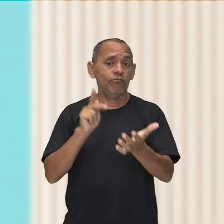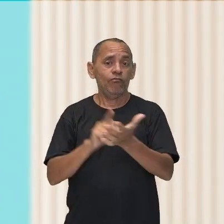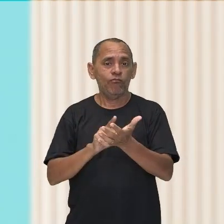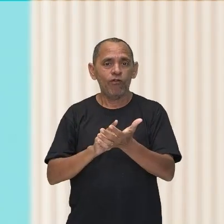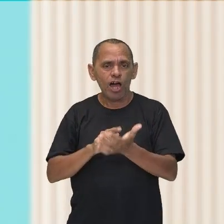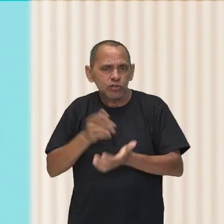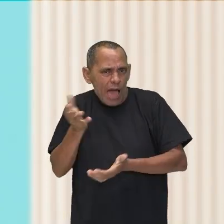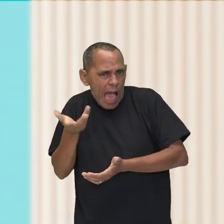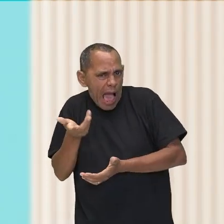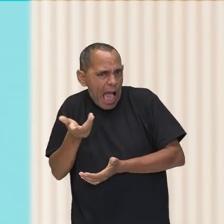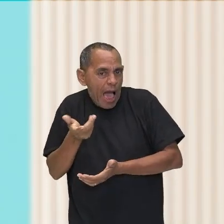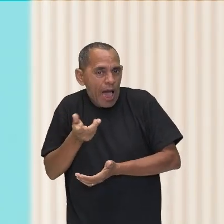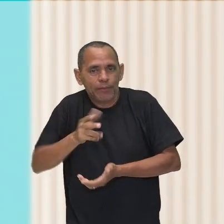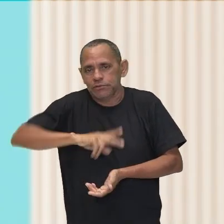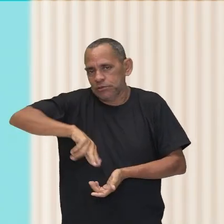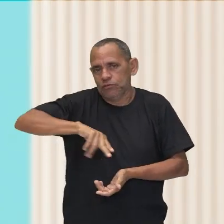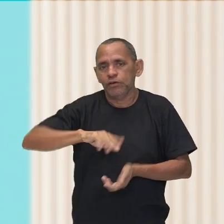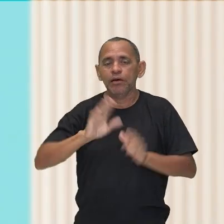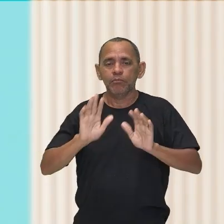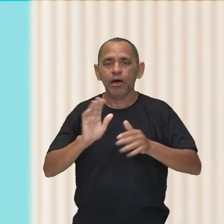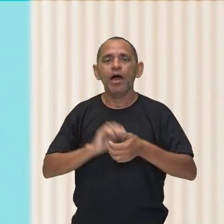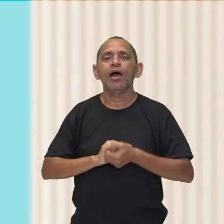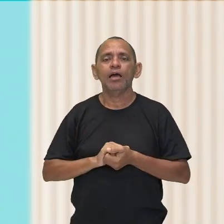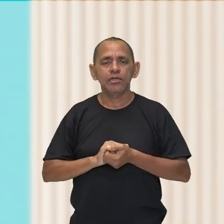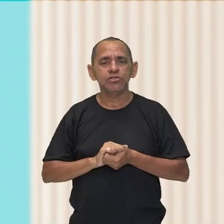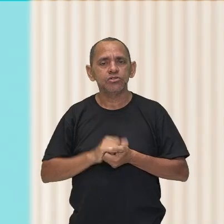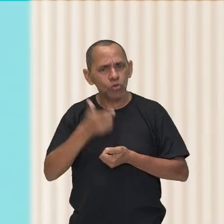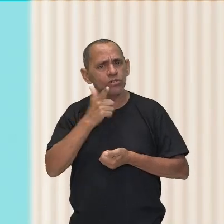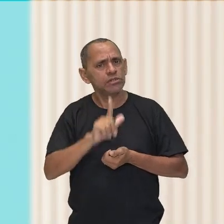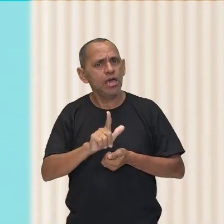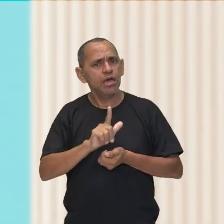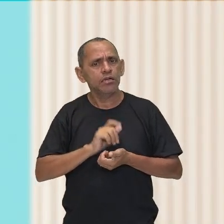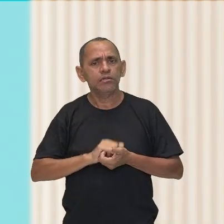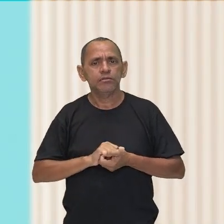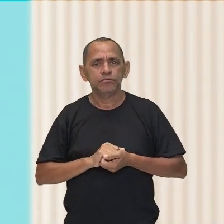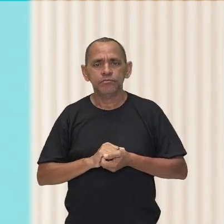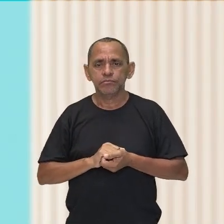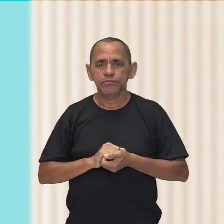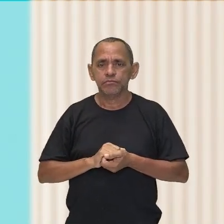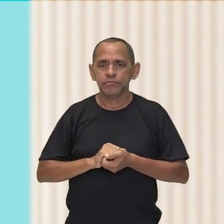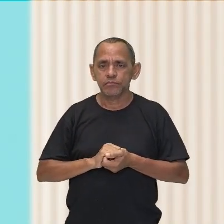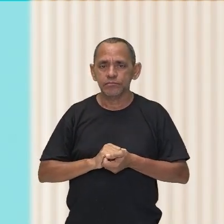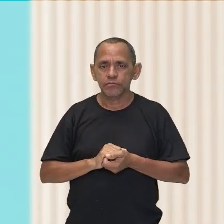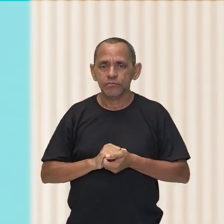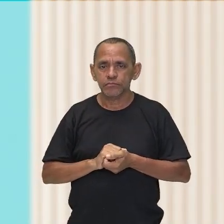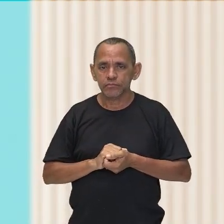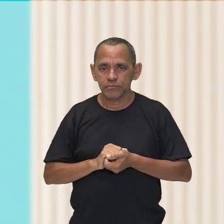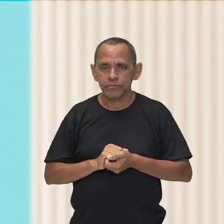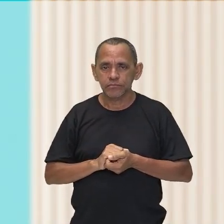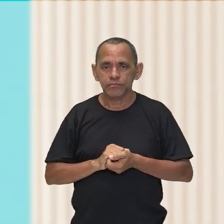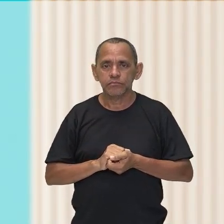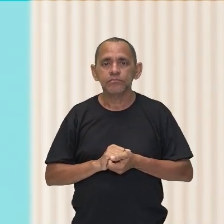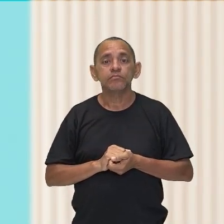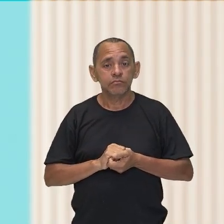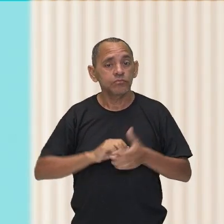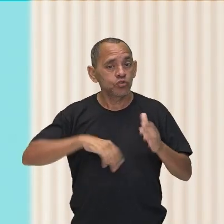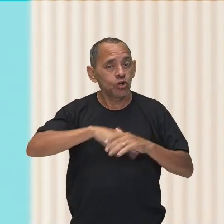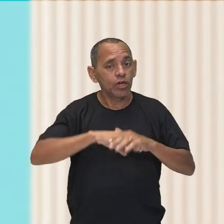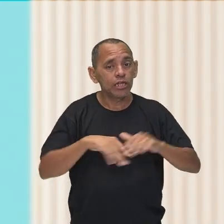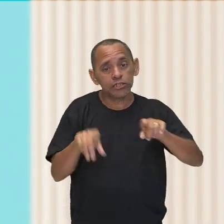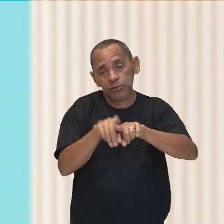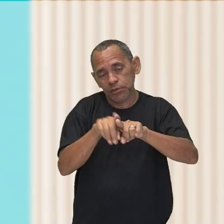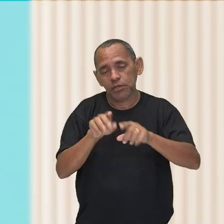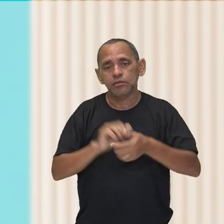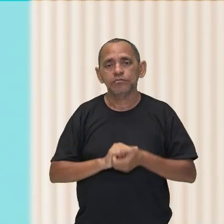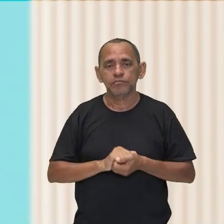ou com a mesma agilidade de jogadores sem deficiência, mas conseguem jogar, certo? E